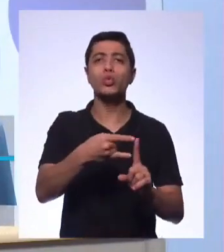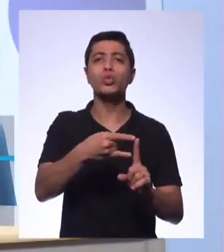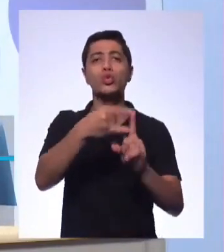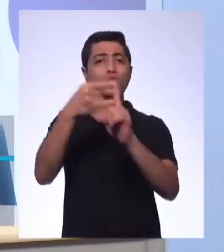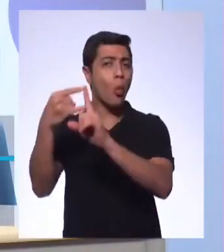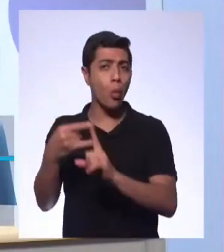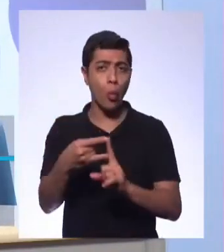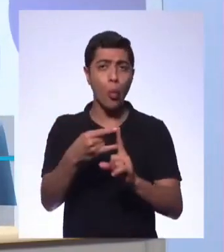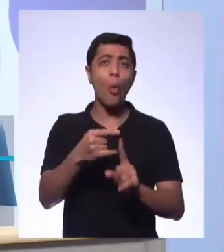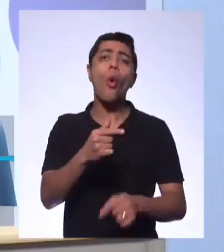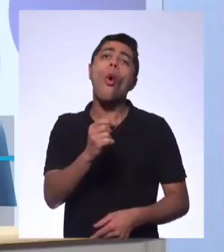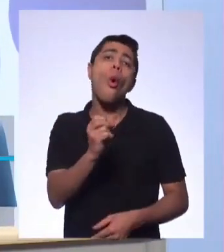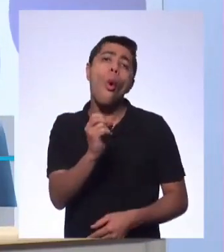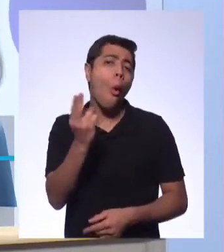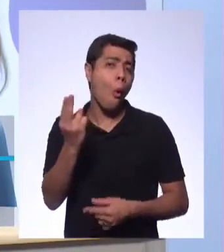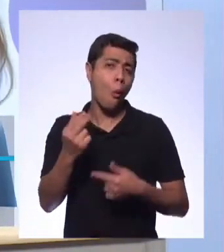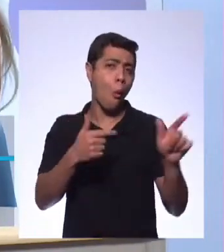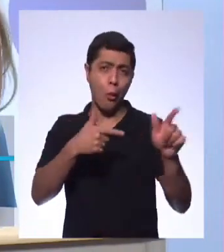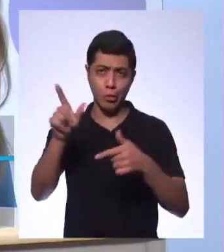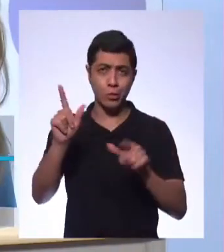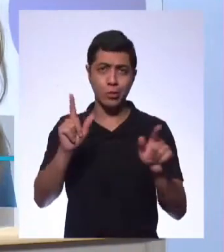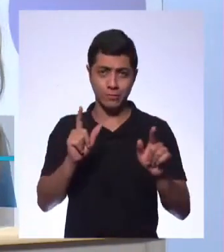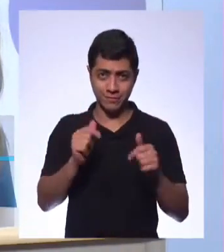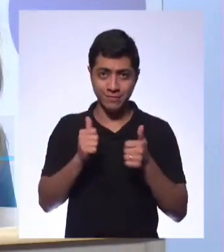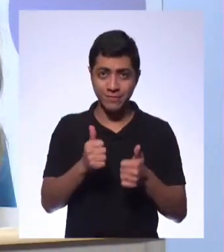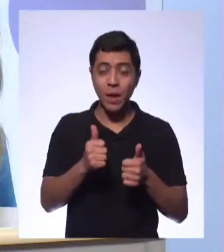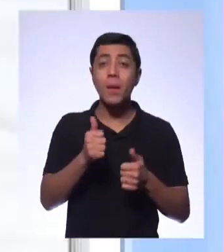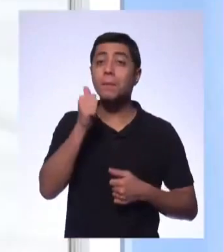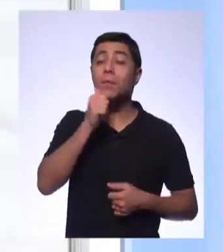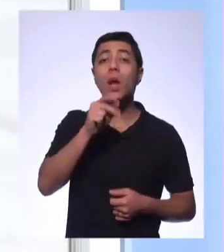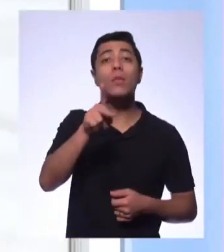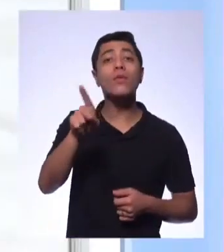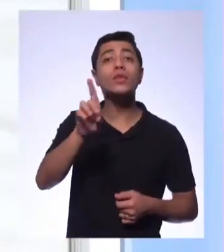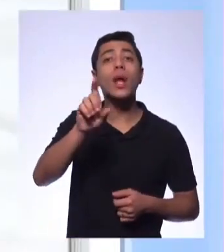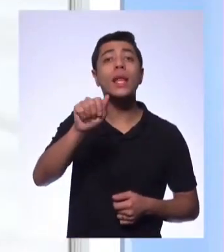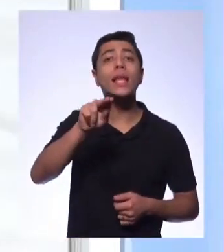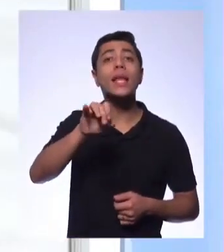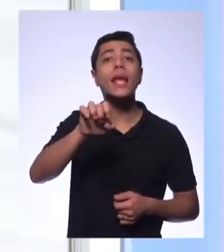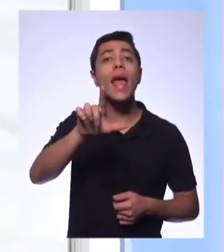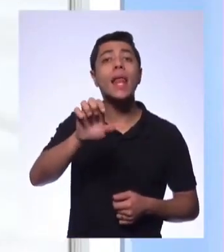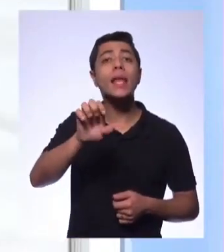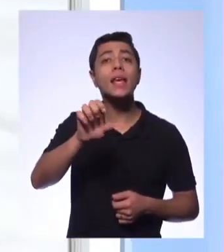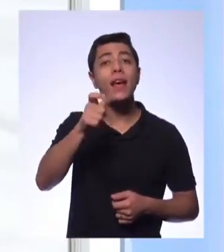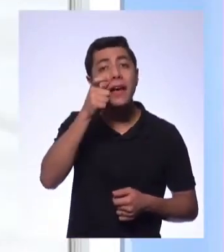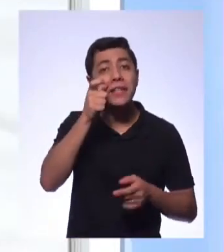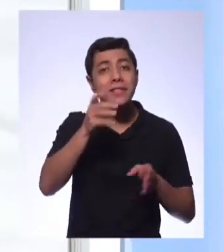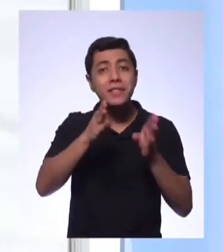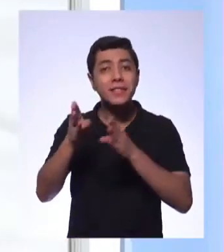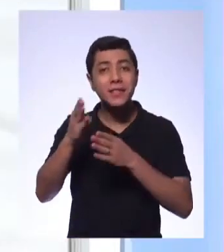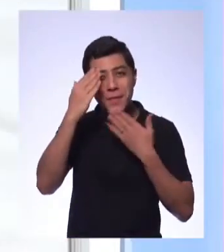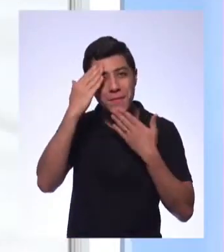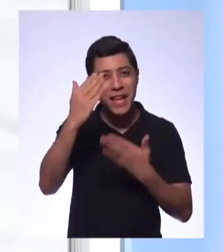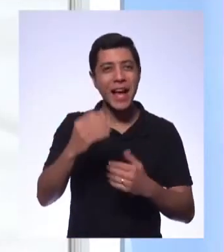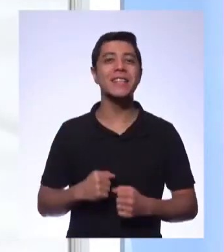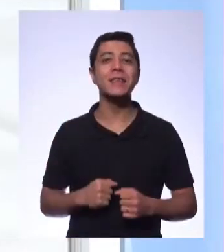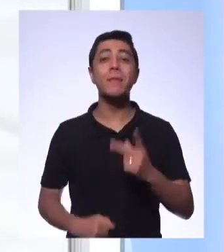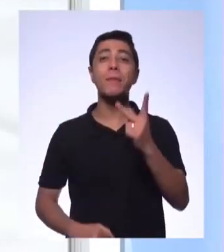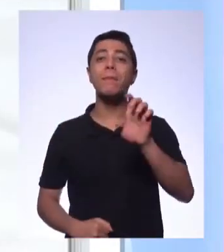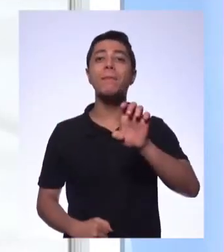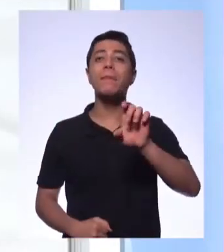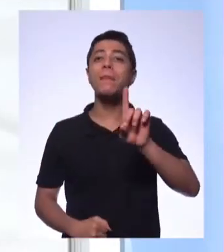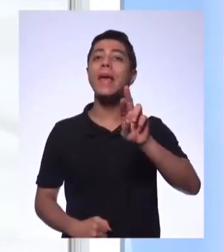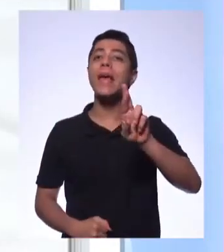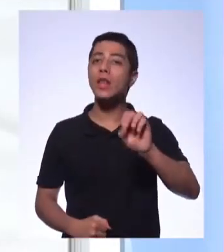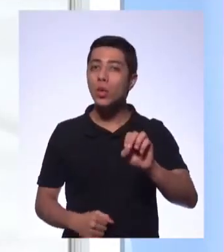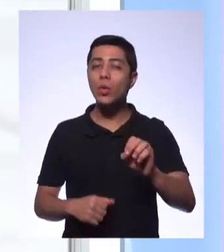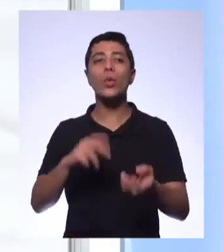que está assistindo a gente. Obrigada, professora. O Pedro falou lives. Kaique, Paloma, a